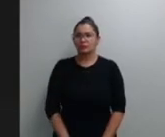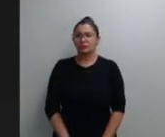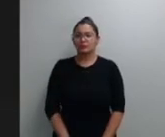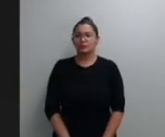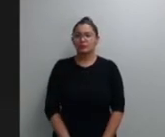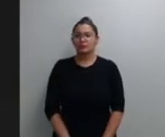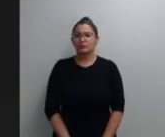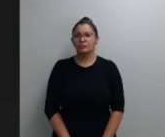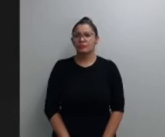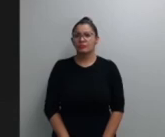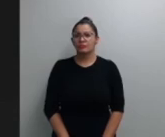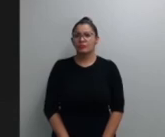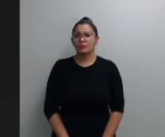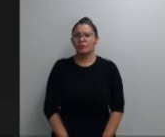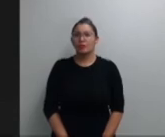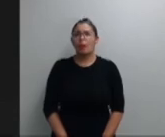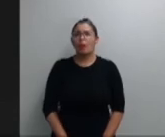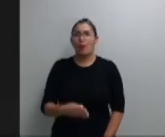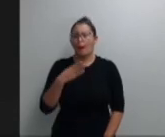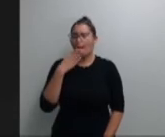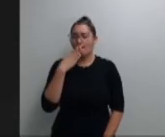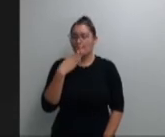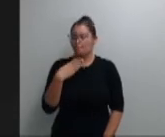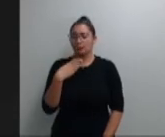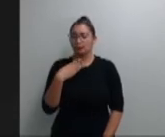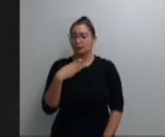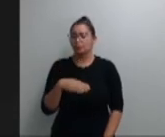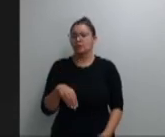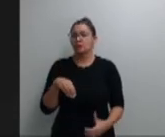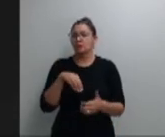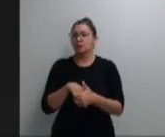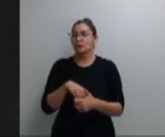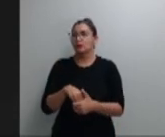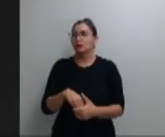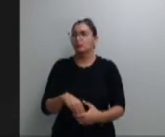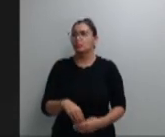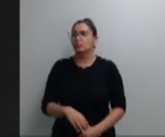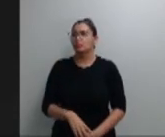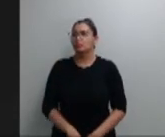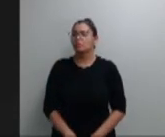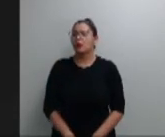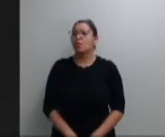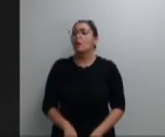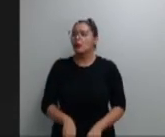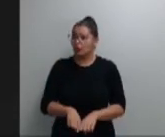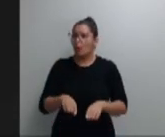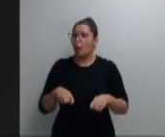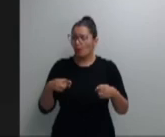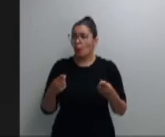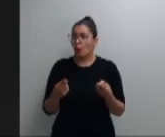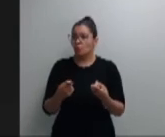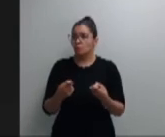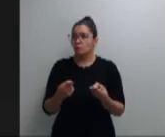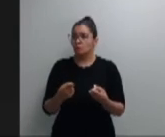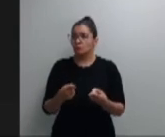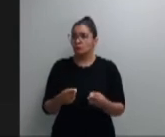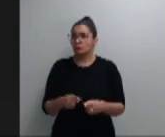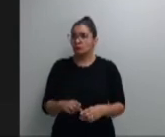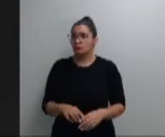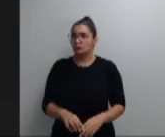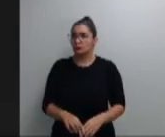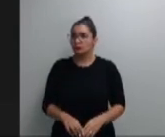indeferido e pedido sobreestamento indeferido isso então posso proclamar a turma por unanimidade